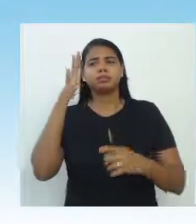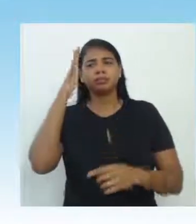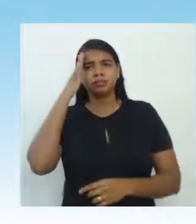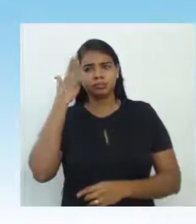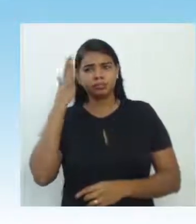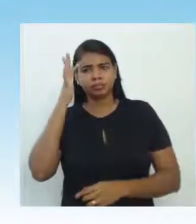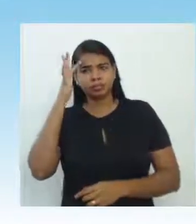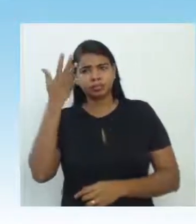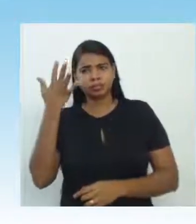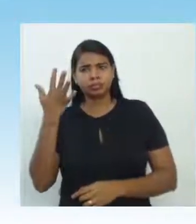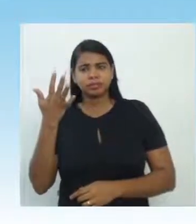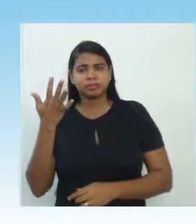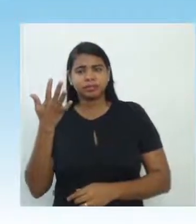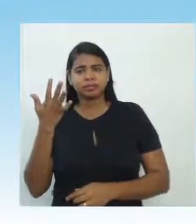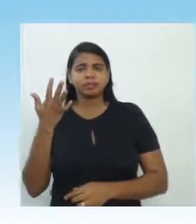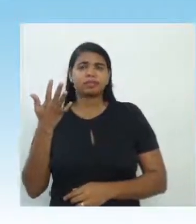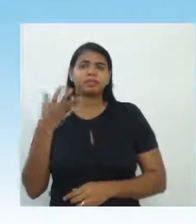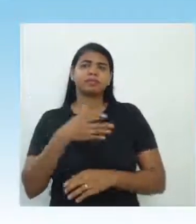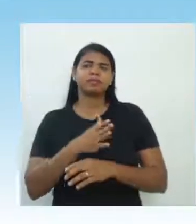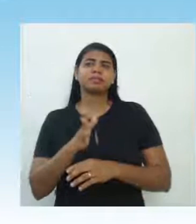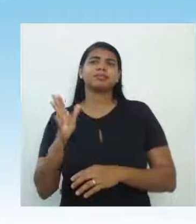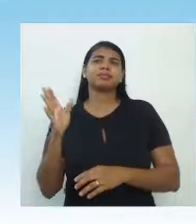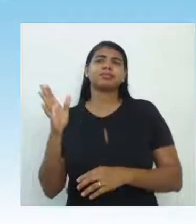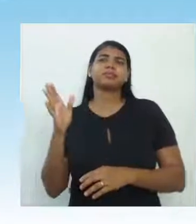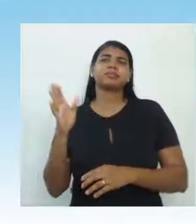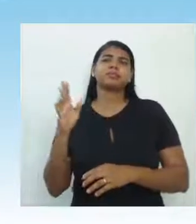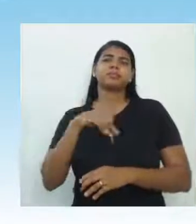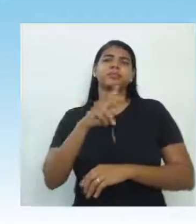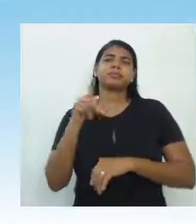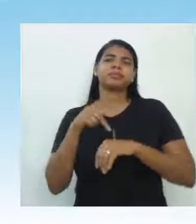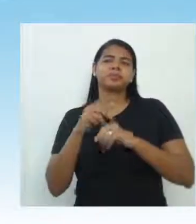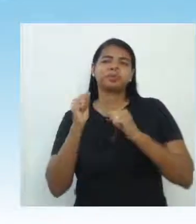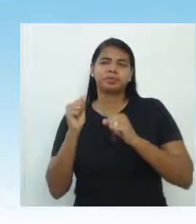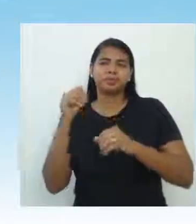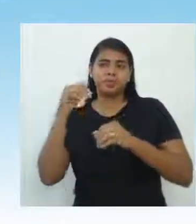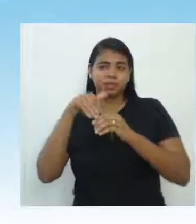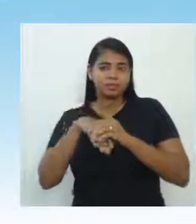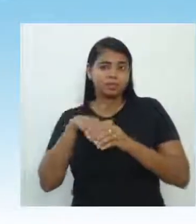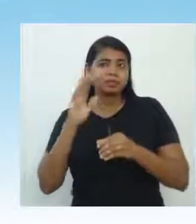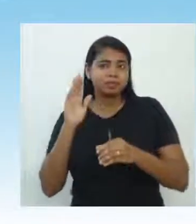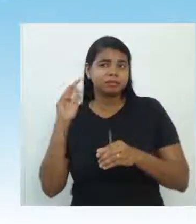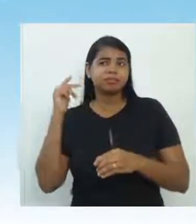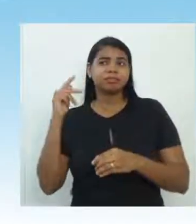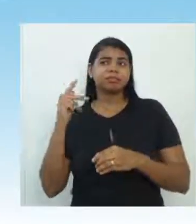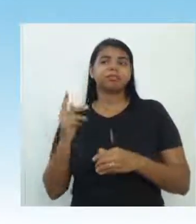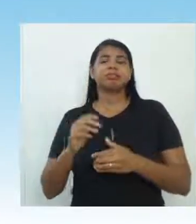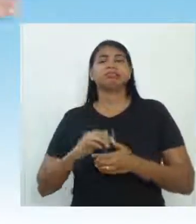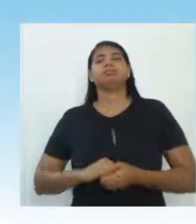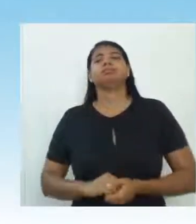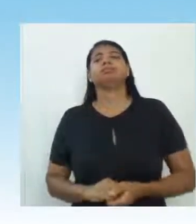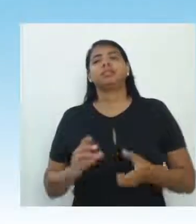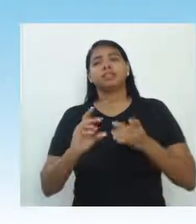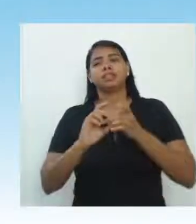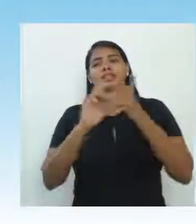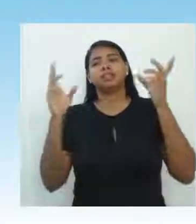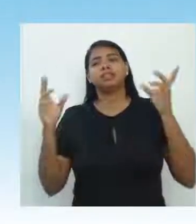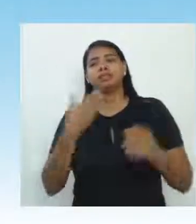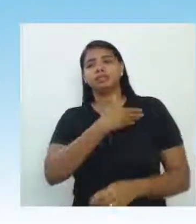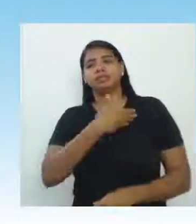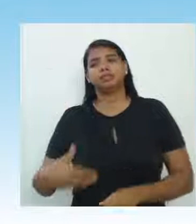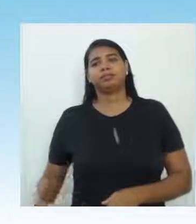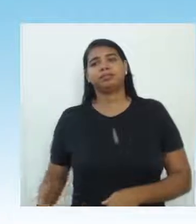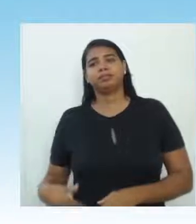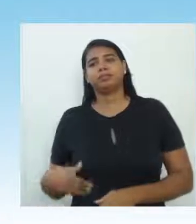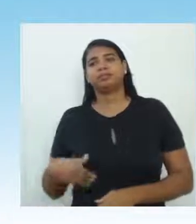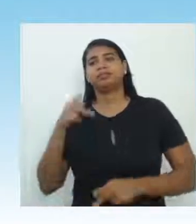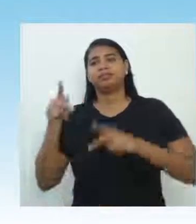Decidir os rumos do seu país, ele pode votar, não é isso, professor? Afinal de contas, democracia é governo do povo. Para o povo e com o